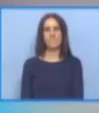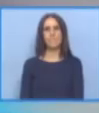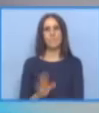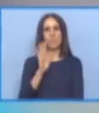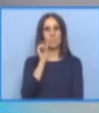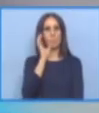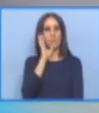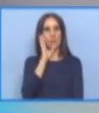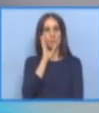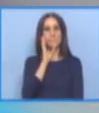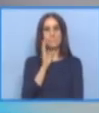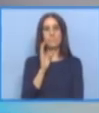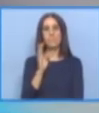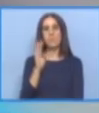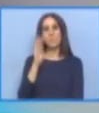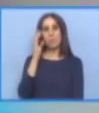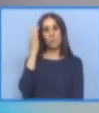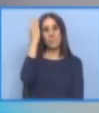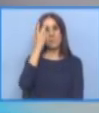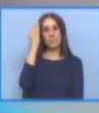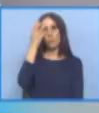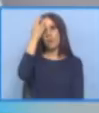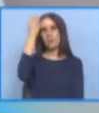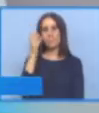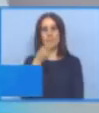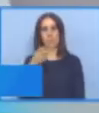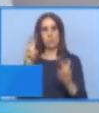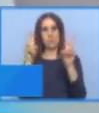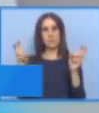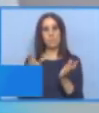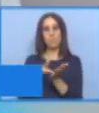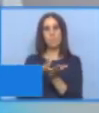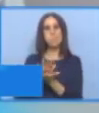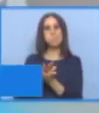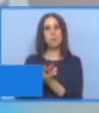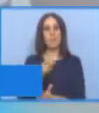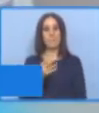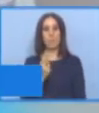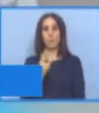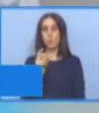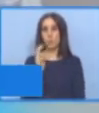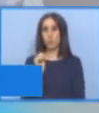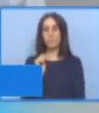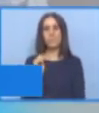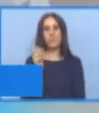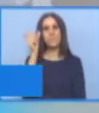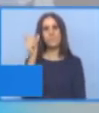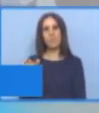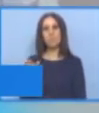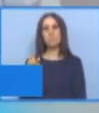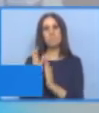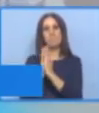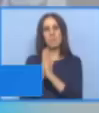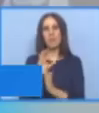Olá, boa tarde. O Santo Rei é o título do livro editado pela Paulus, que relata a vida do Beato Carlos da